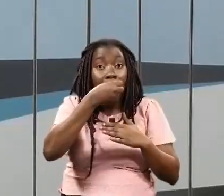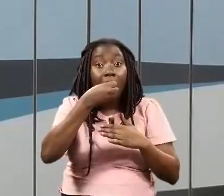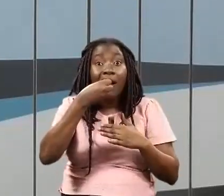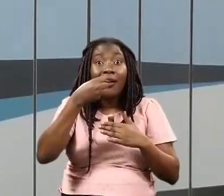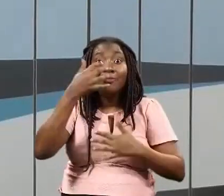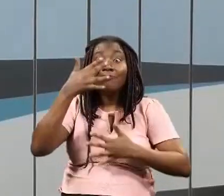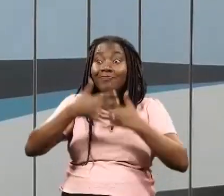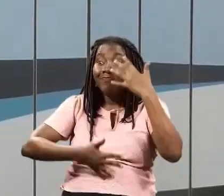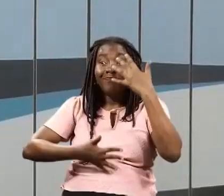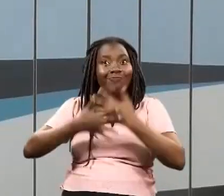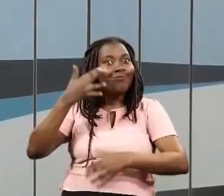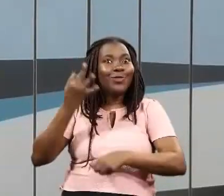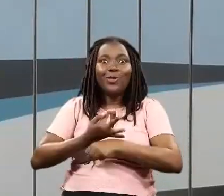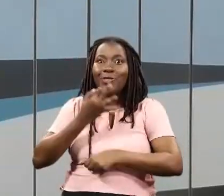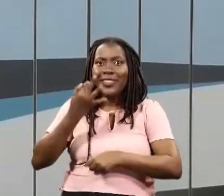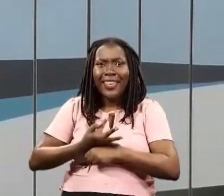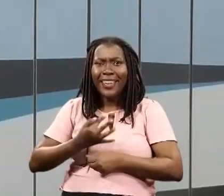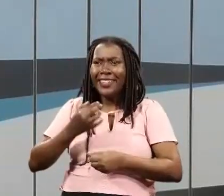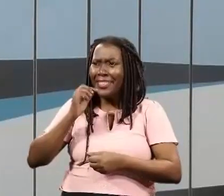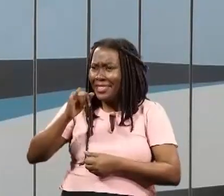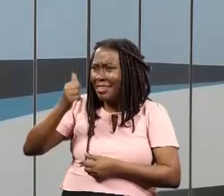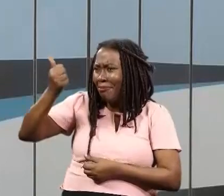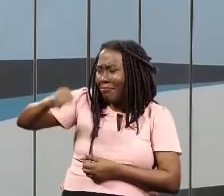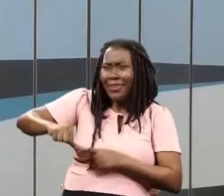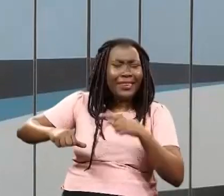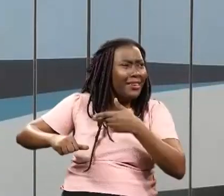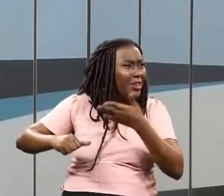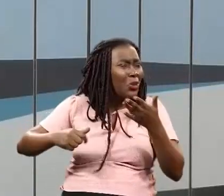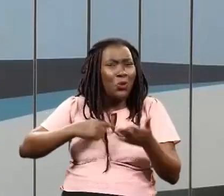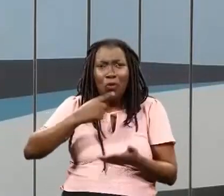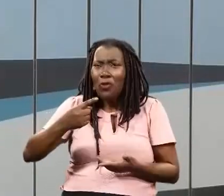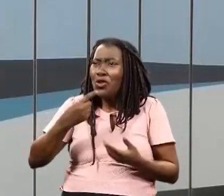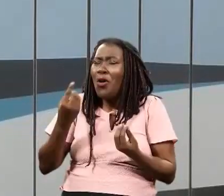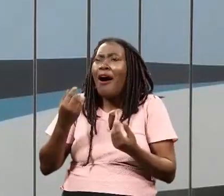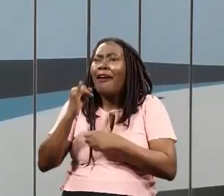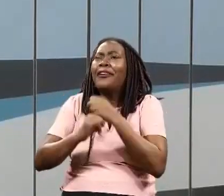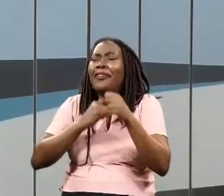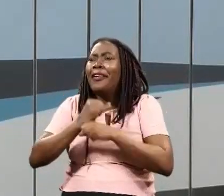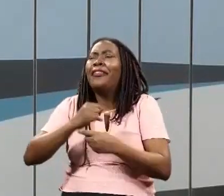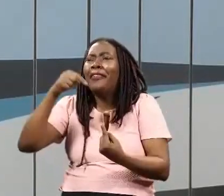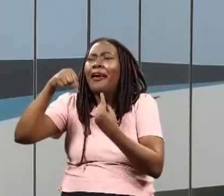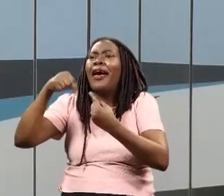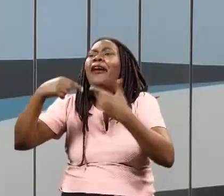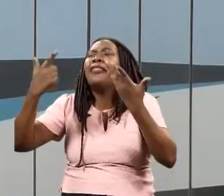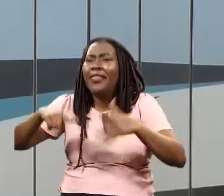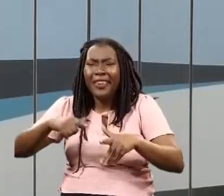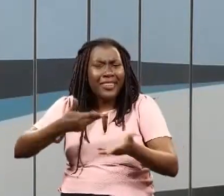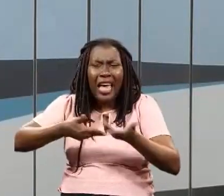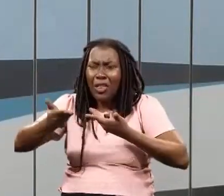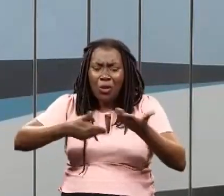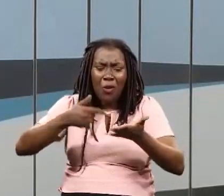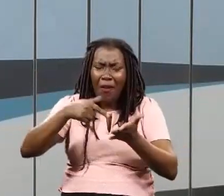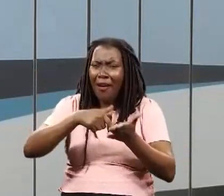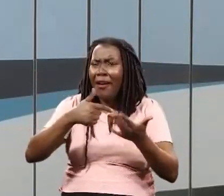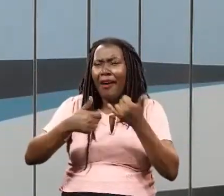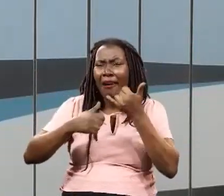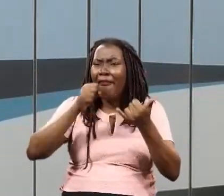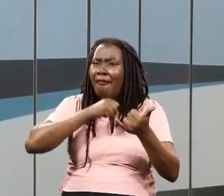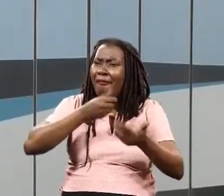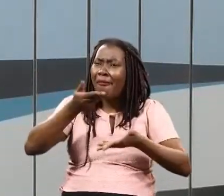frustração. Quando algo dá errado, nossa, mas não funciona. Nossa, mas cadê a internet? Vamos colocar mais, vamos trocar de máquina mais rápida. E